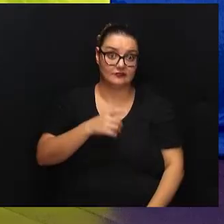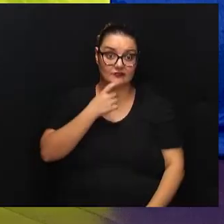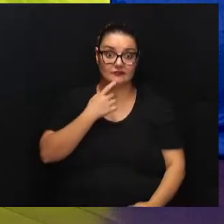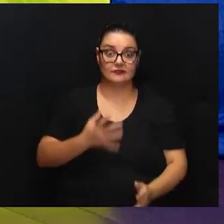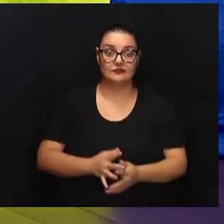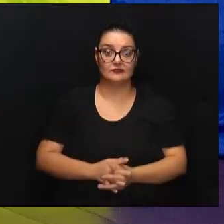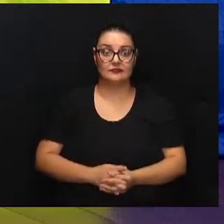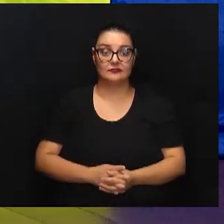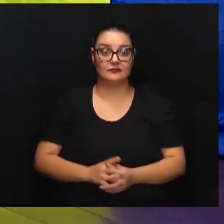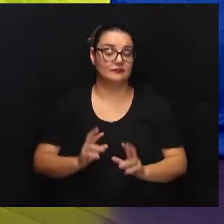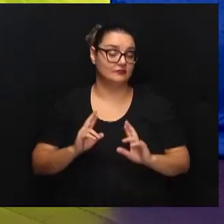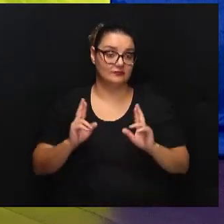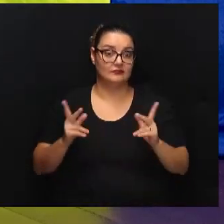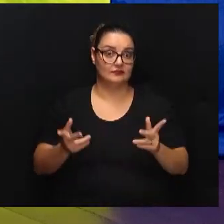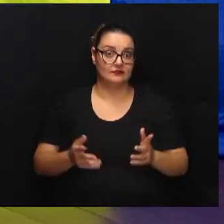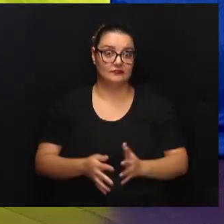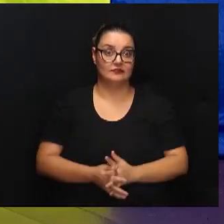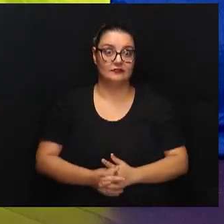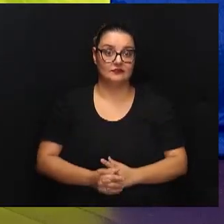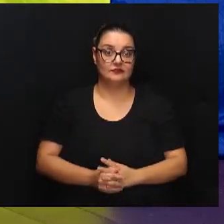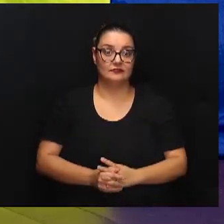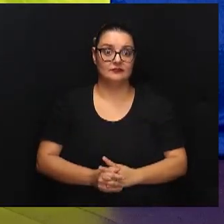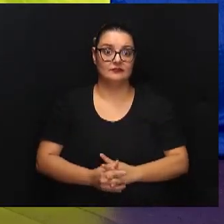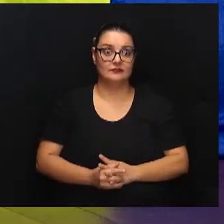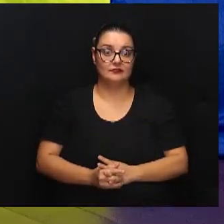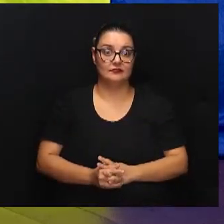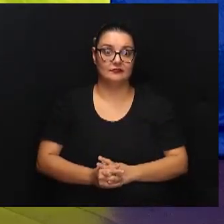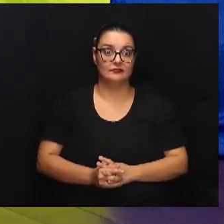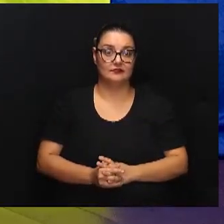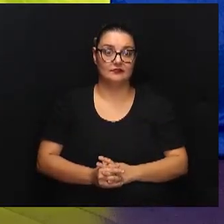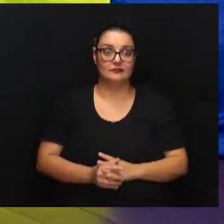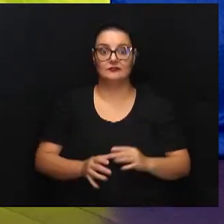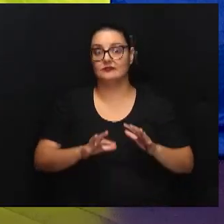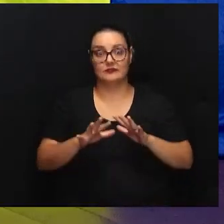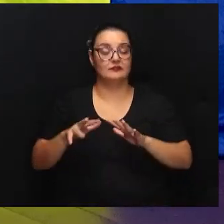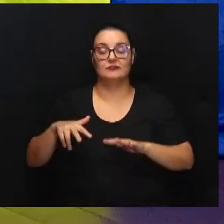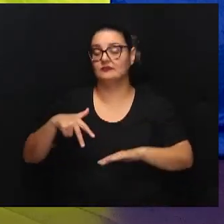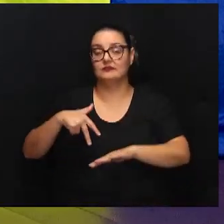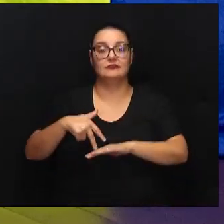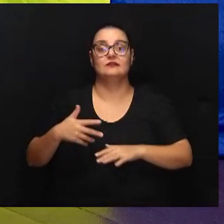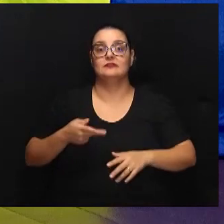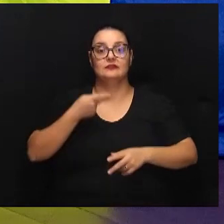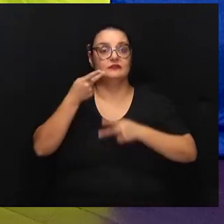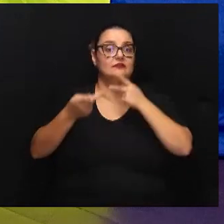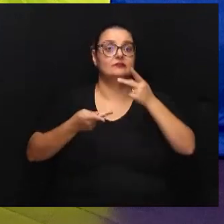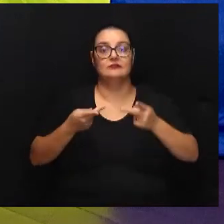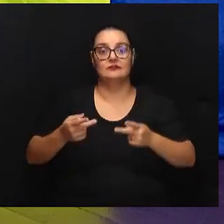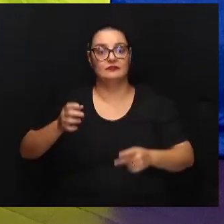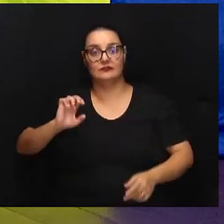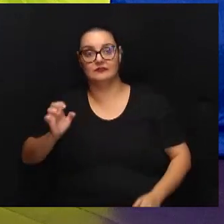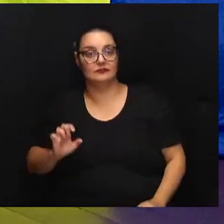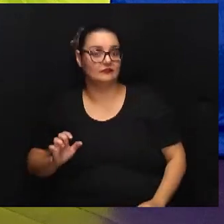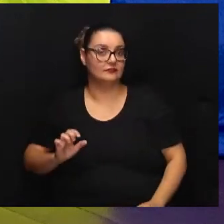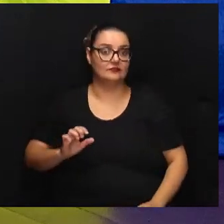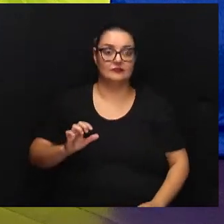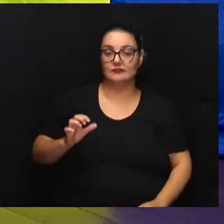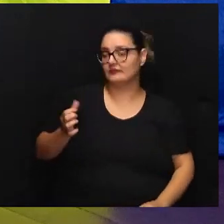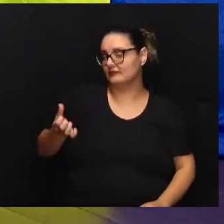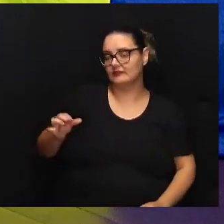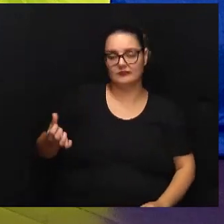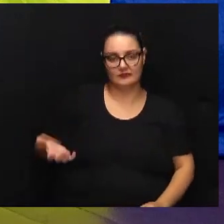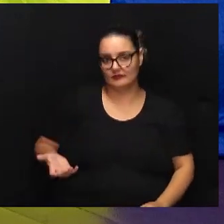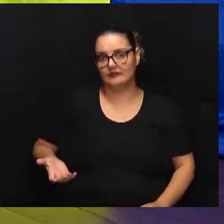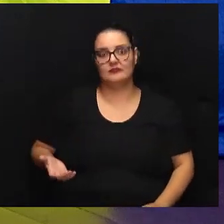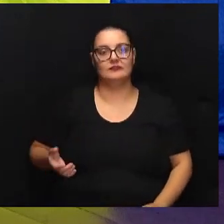representava algo novo para Campinas, assim mesmo, algo inédito, como as pessoas estavam dando a cara e falando o que elas eram,